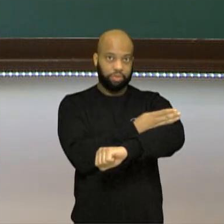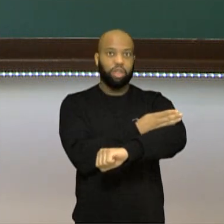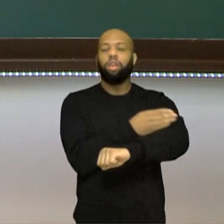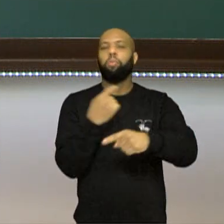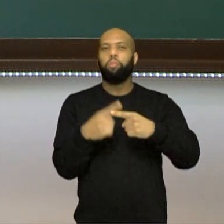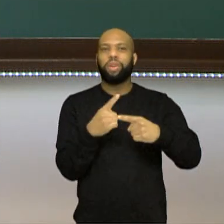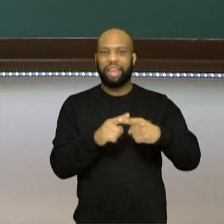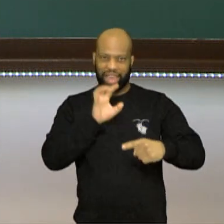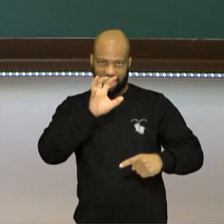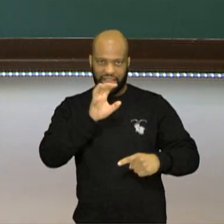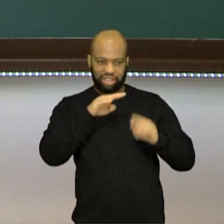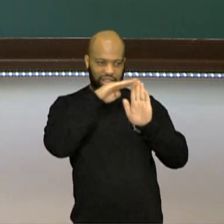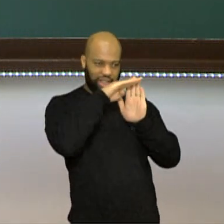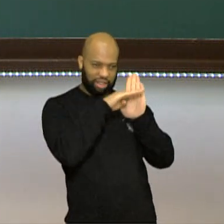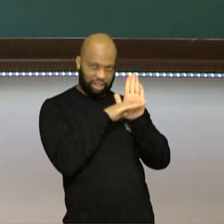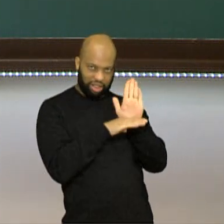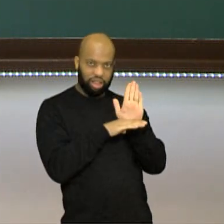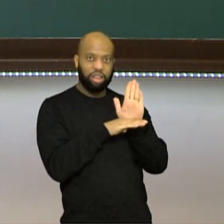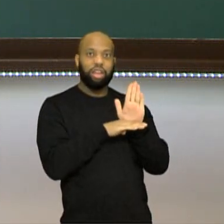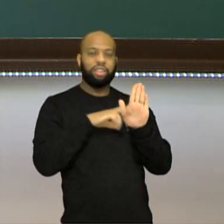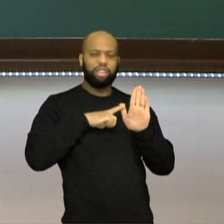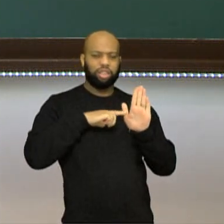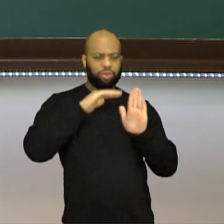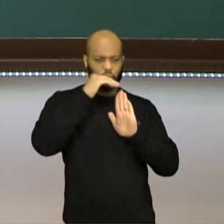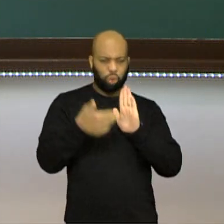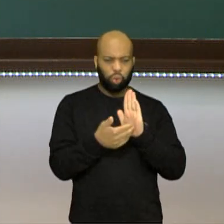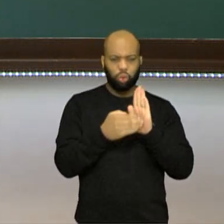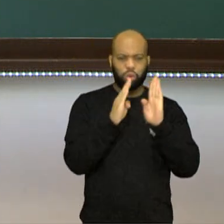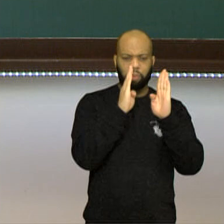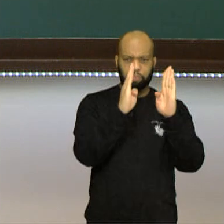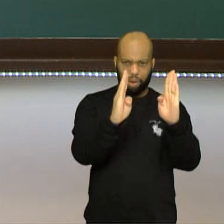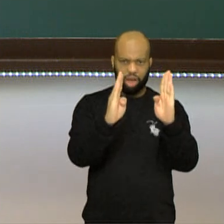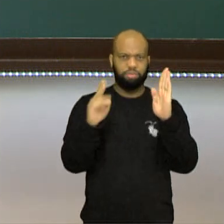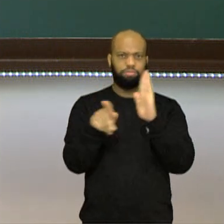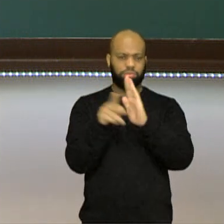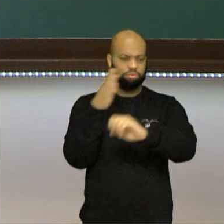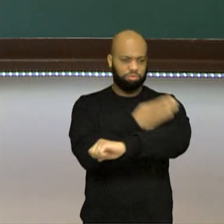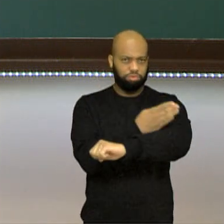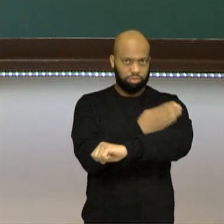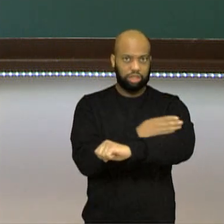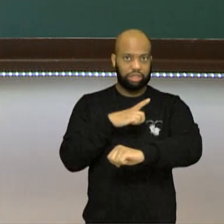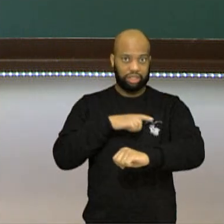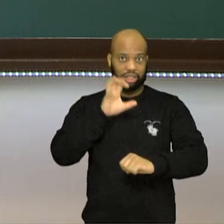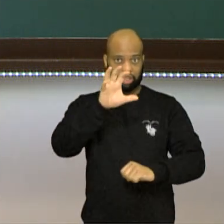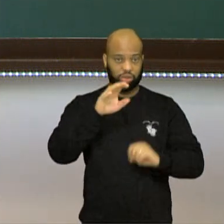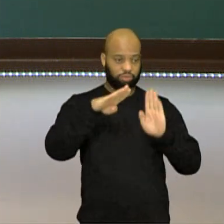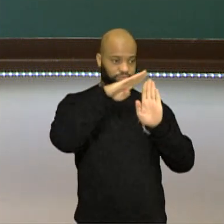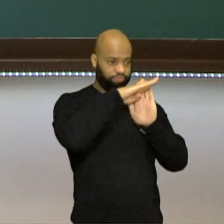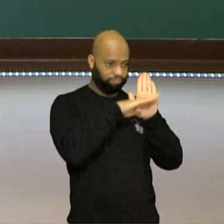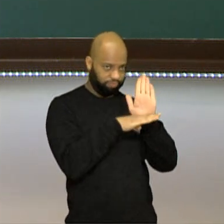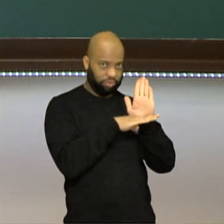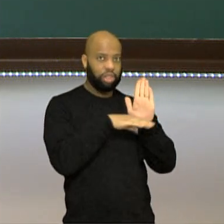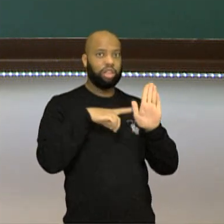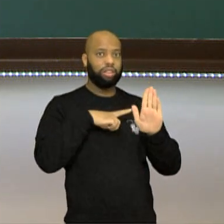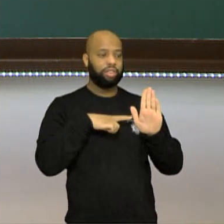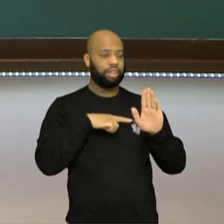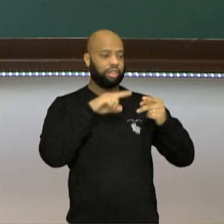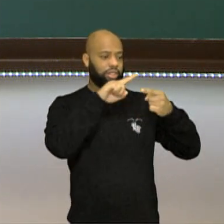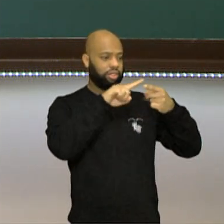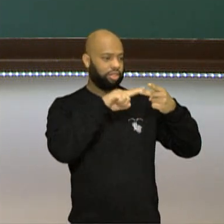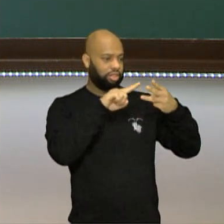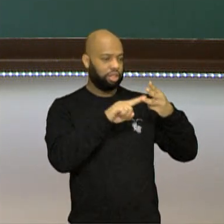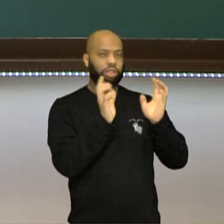ser, por todo o período da Idade Média, vai ser estas ordens, né? A gente vai ter 3 grupos